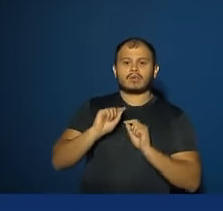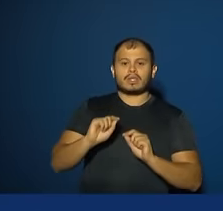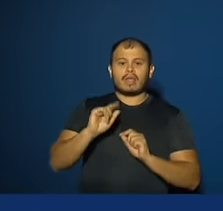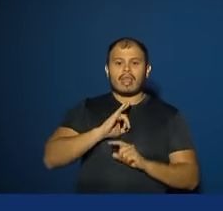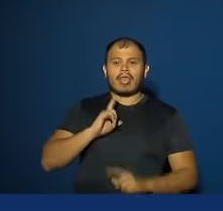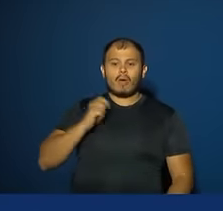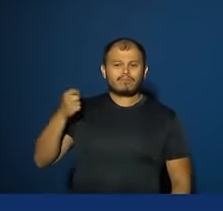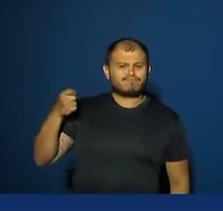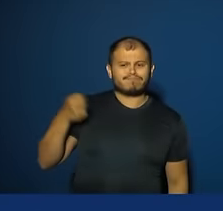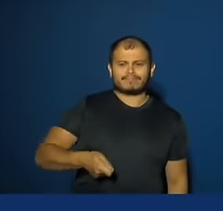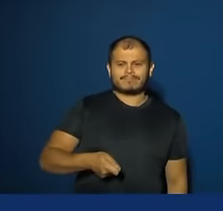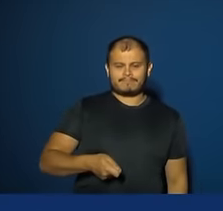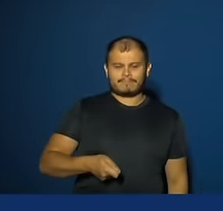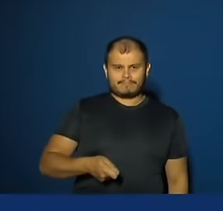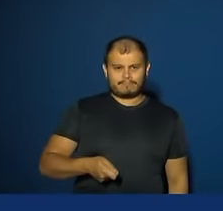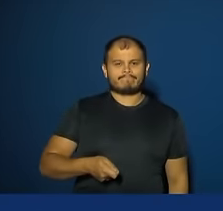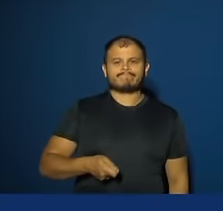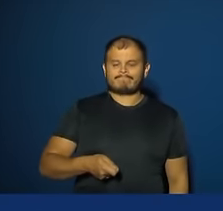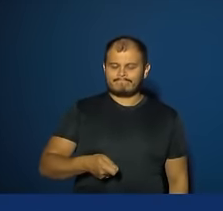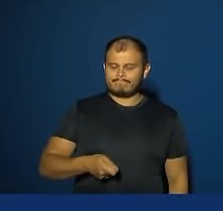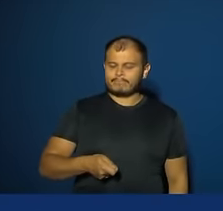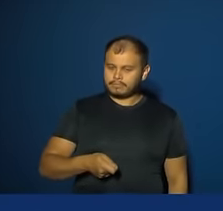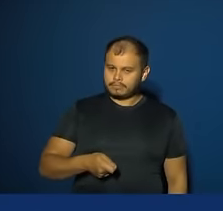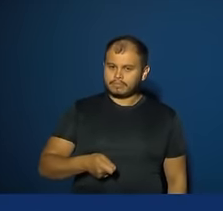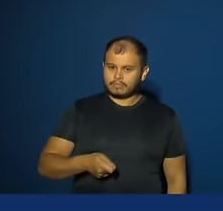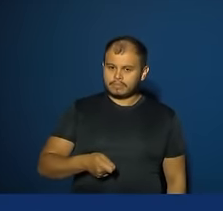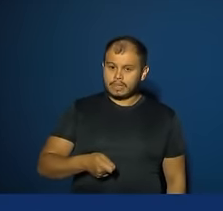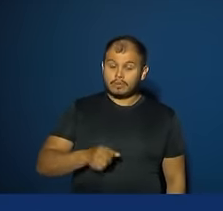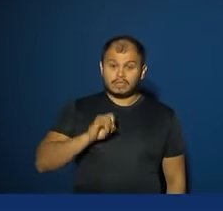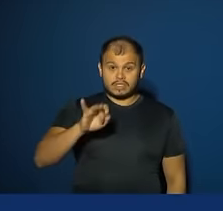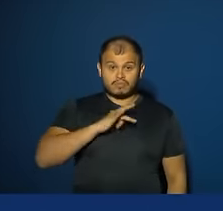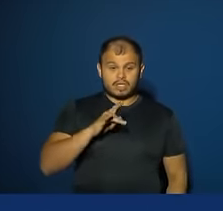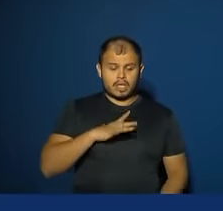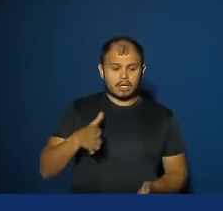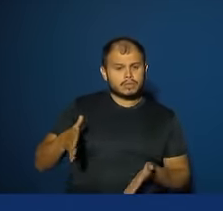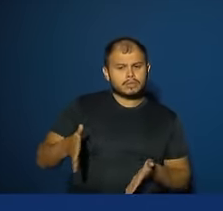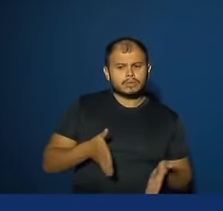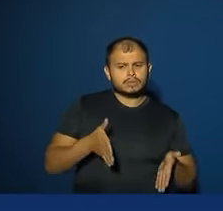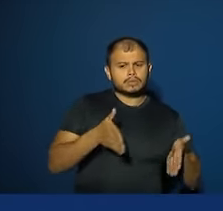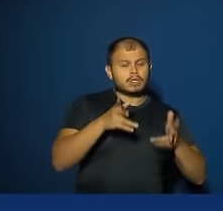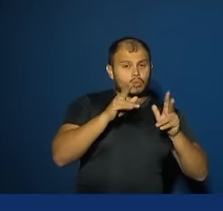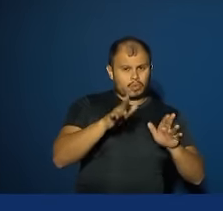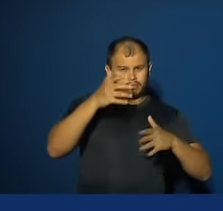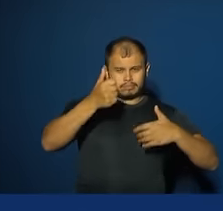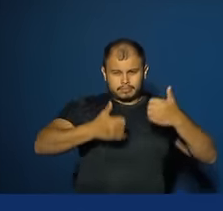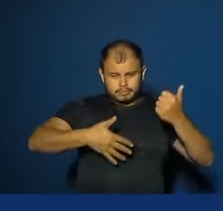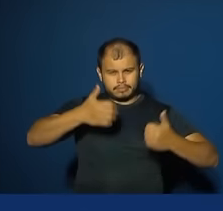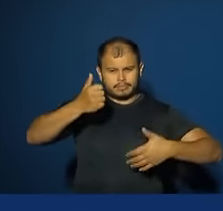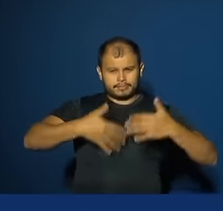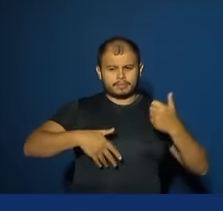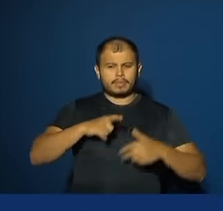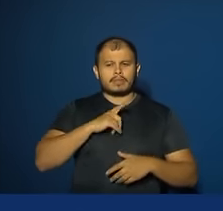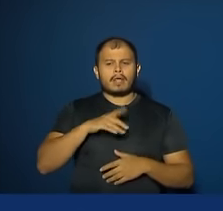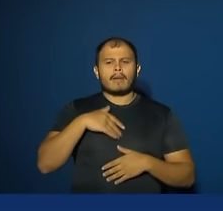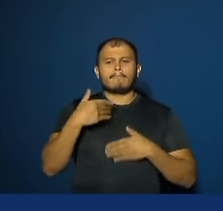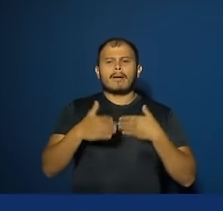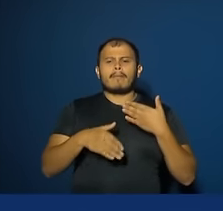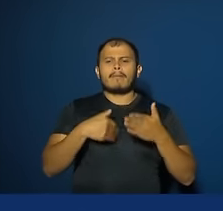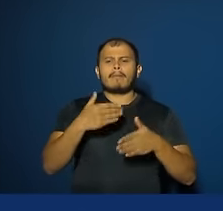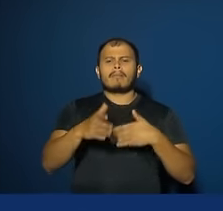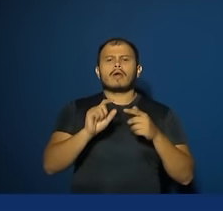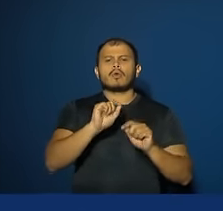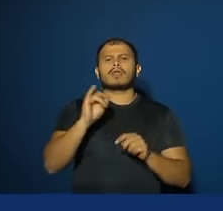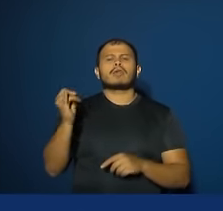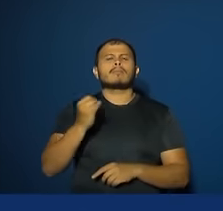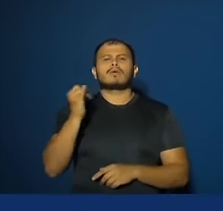radicalismo a isso então se você caminha nessa direção que eu falei o que que se torna irrelevante